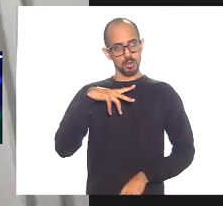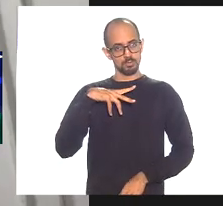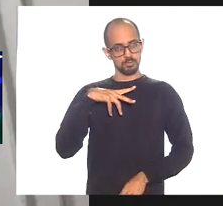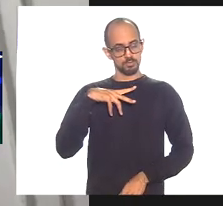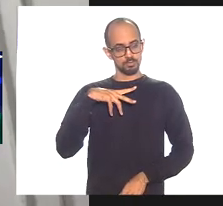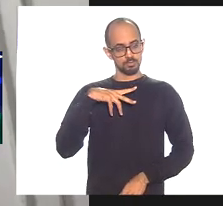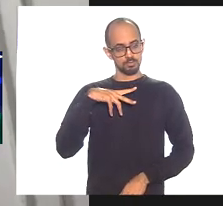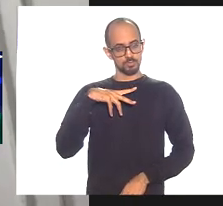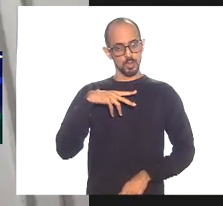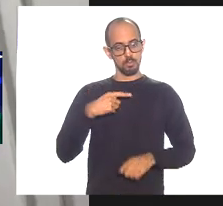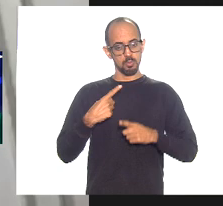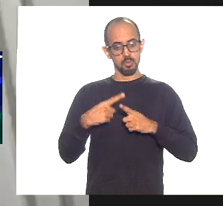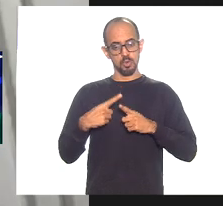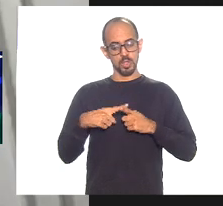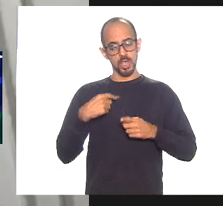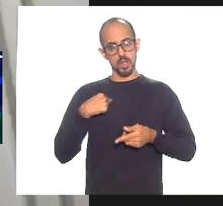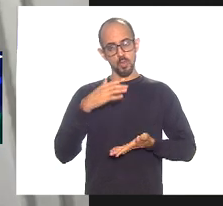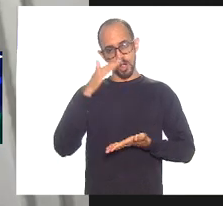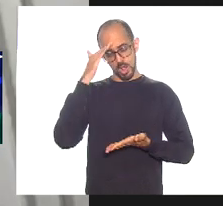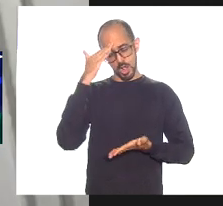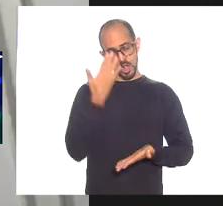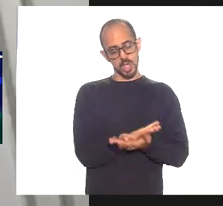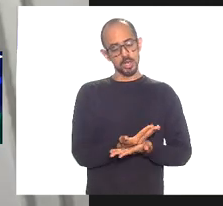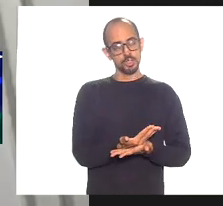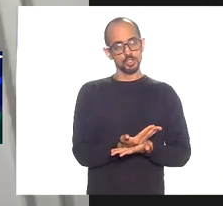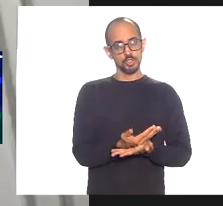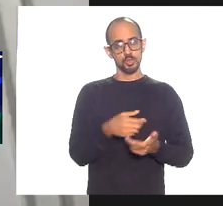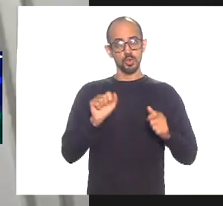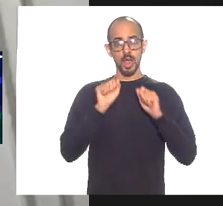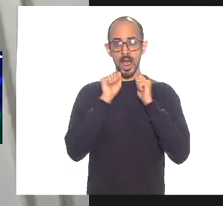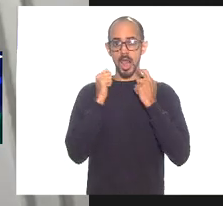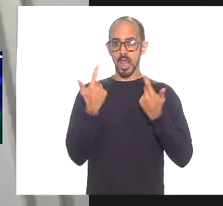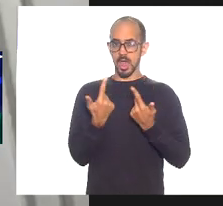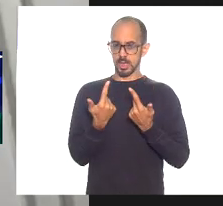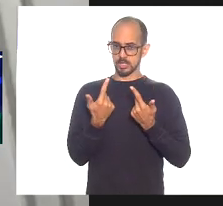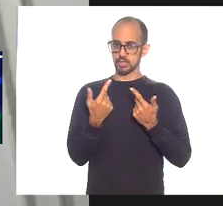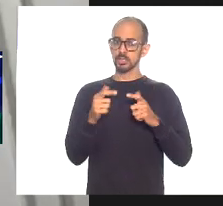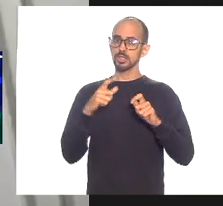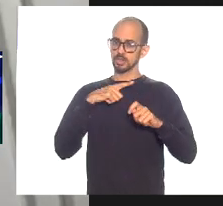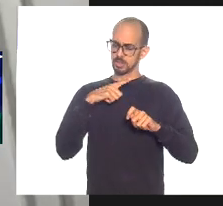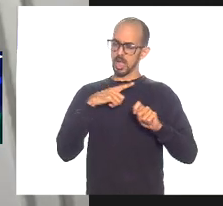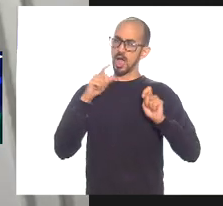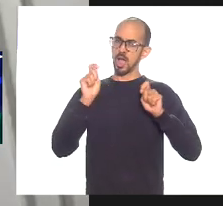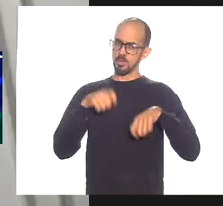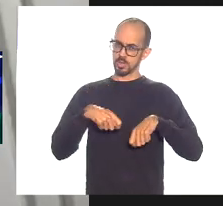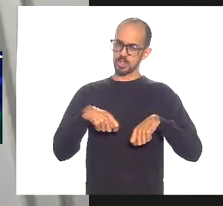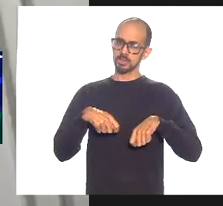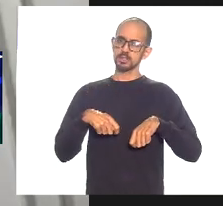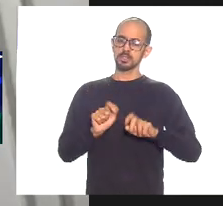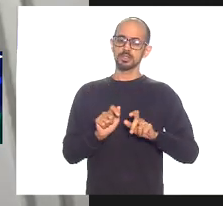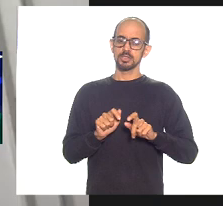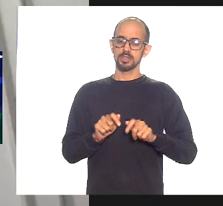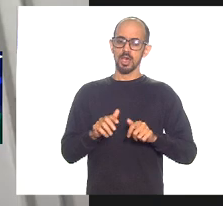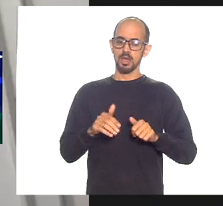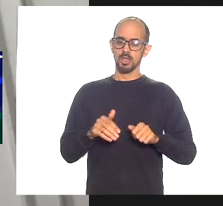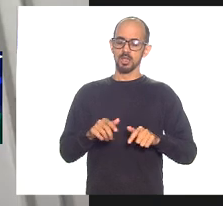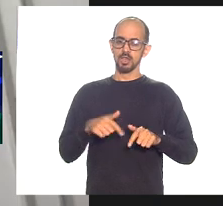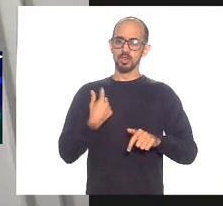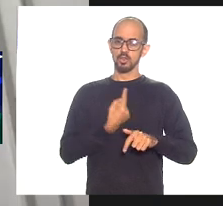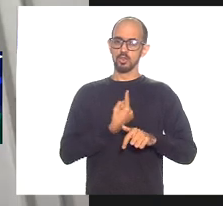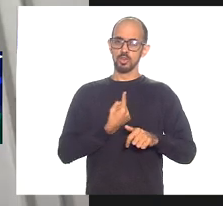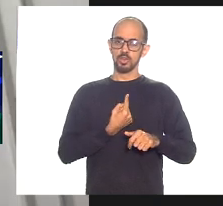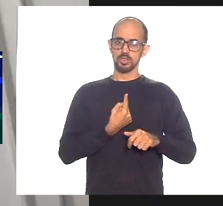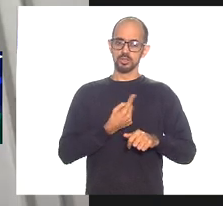na acredito que alerj com a sua competência a frente como presidente